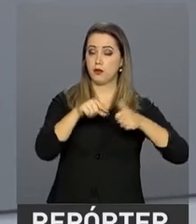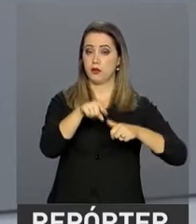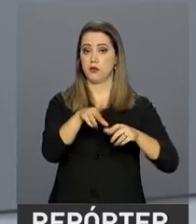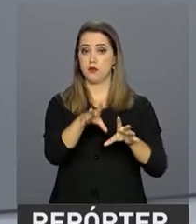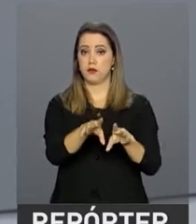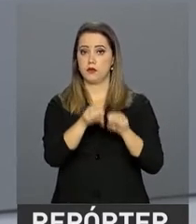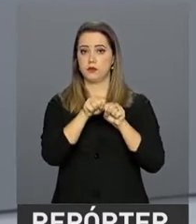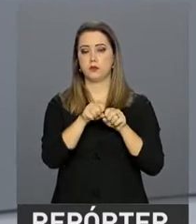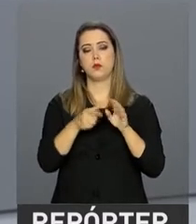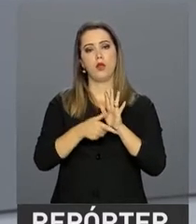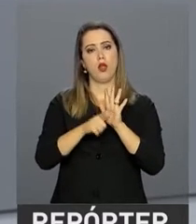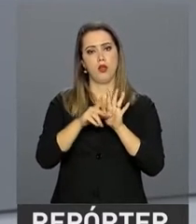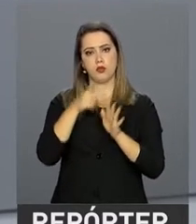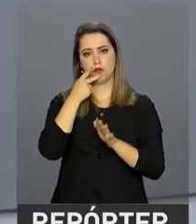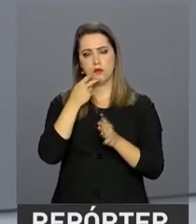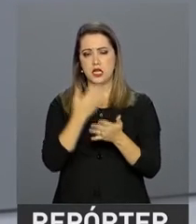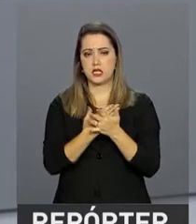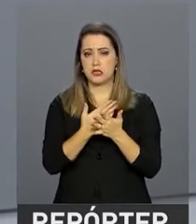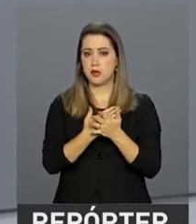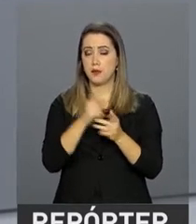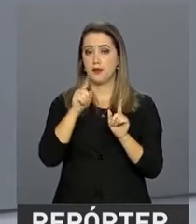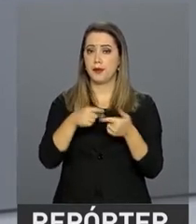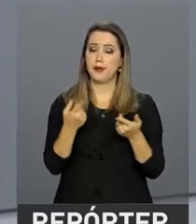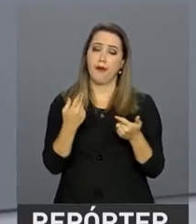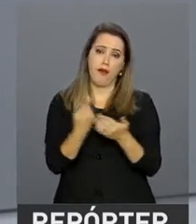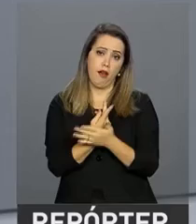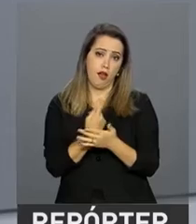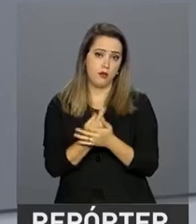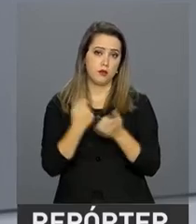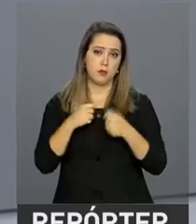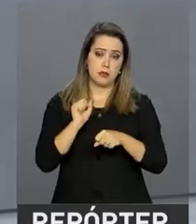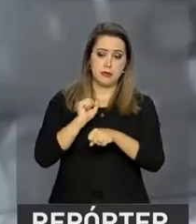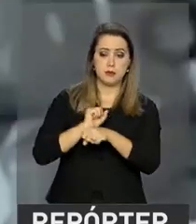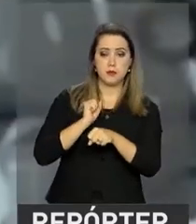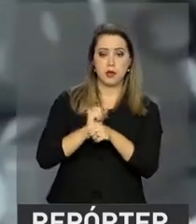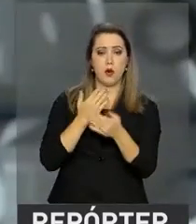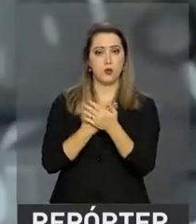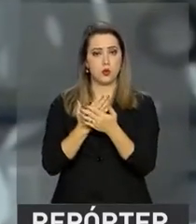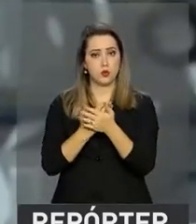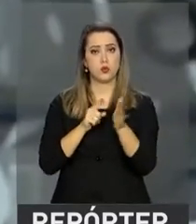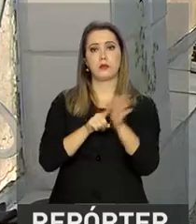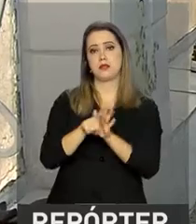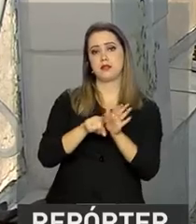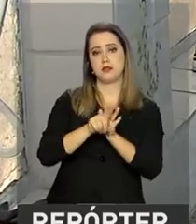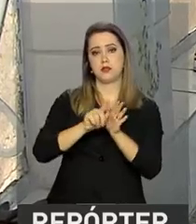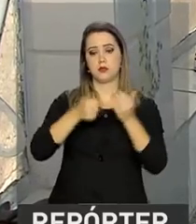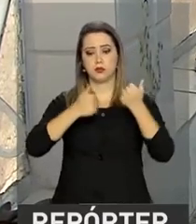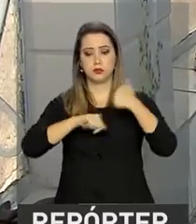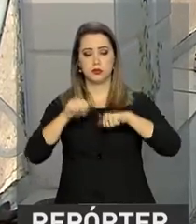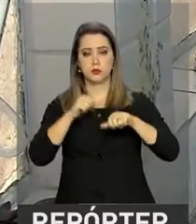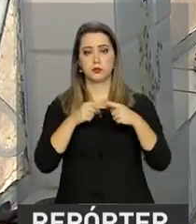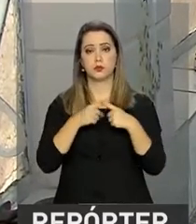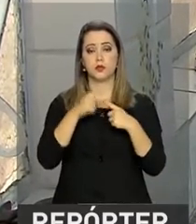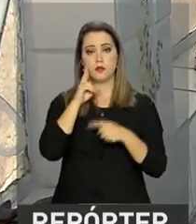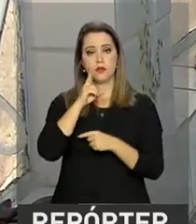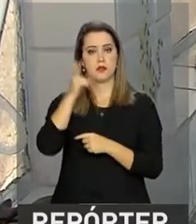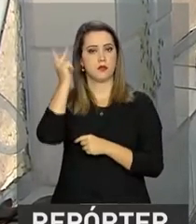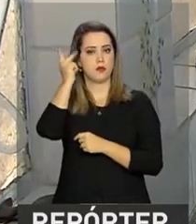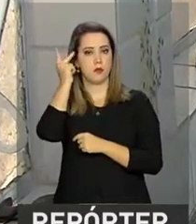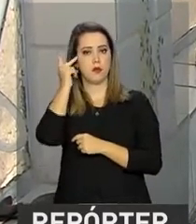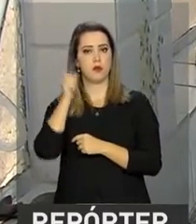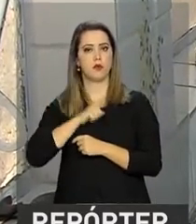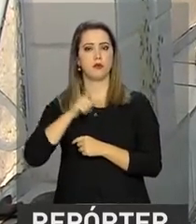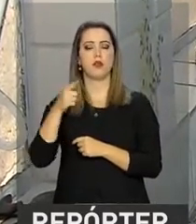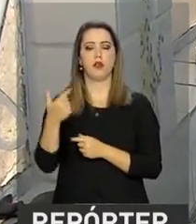afirmação antes da conclusão desse trabalho é precipitada o ministério da saúde lembra ainda que são bernardo do campo é uma das